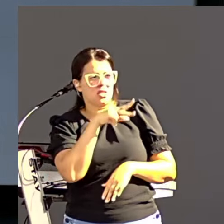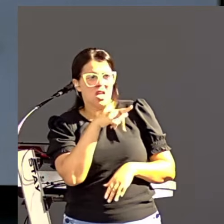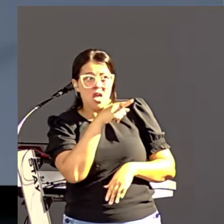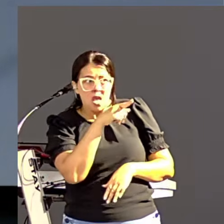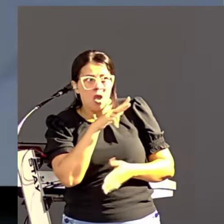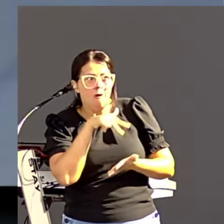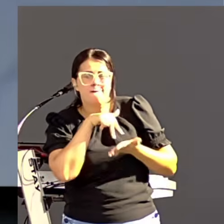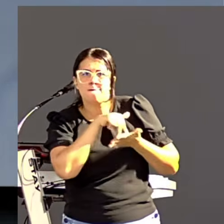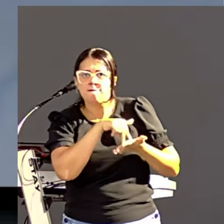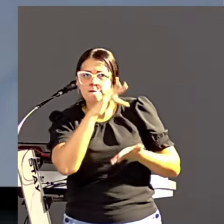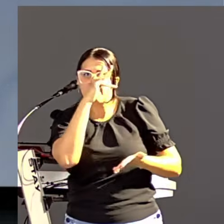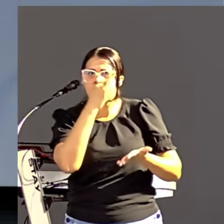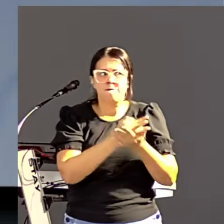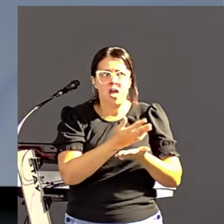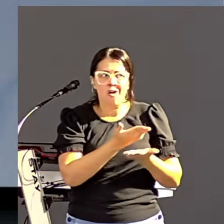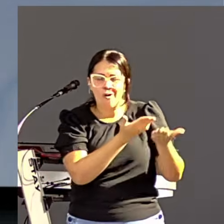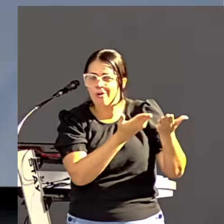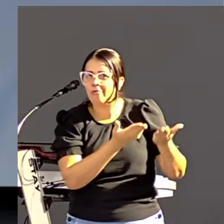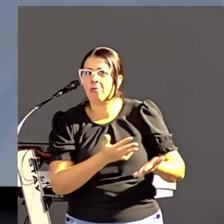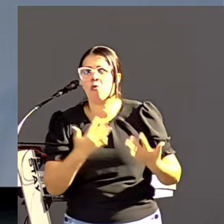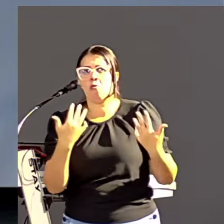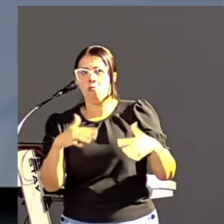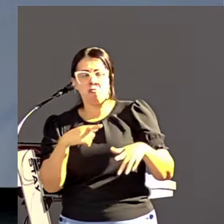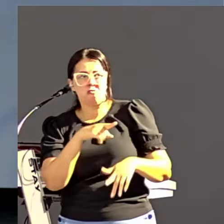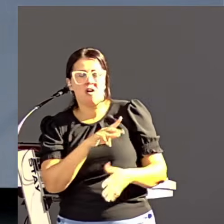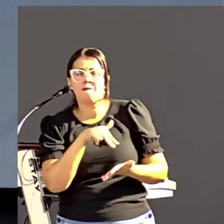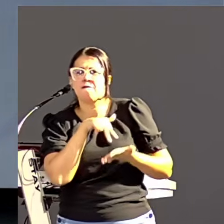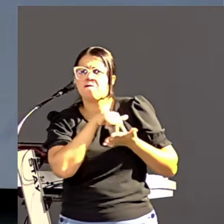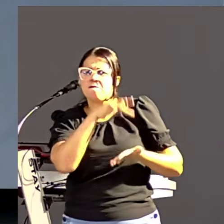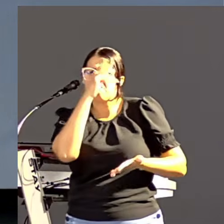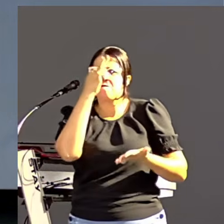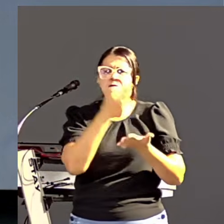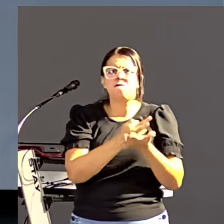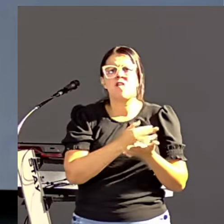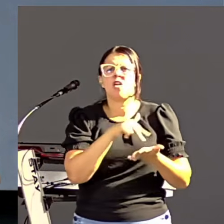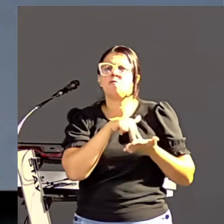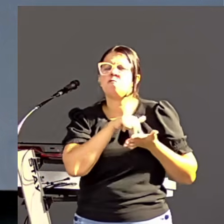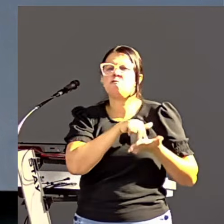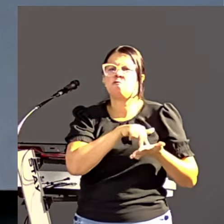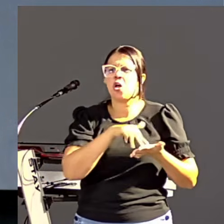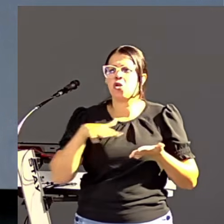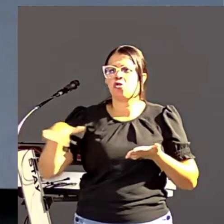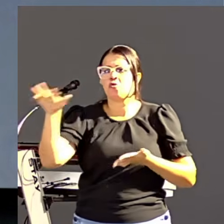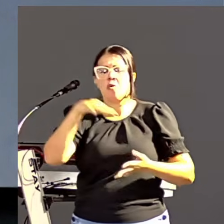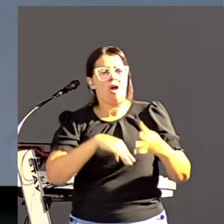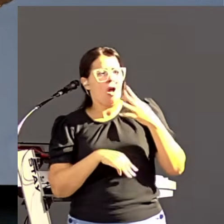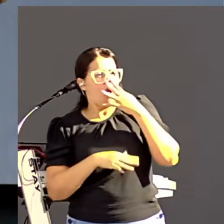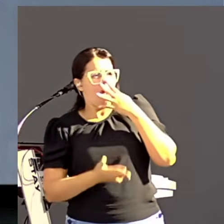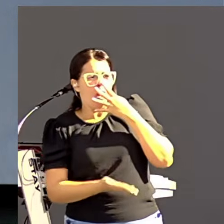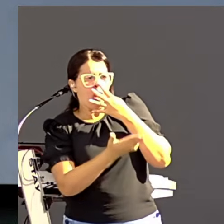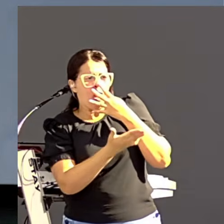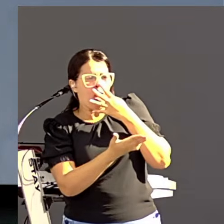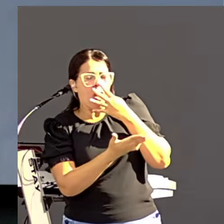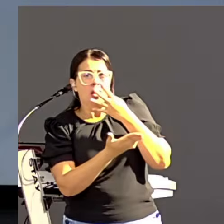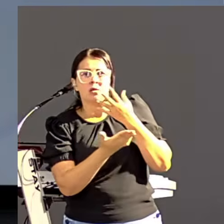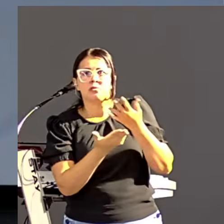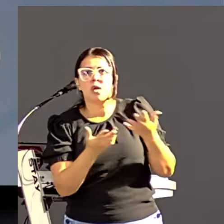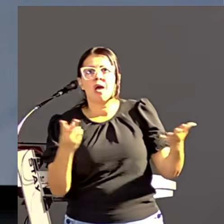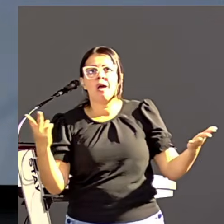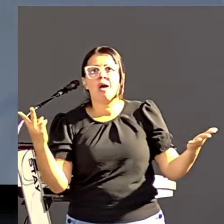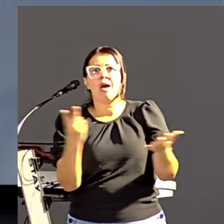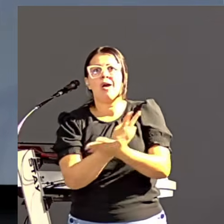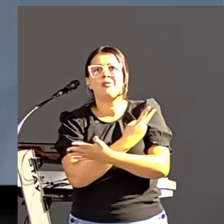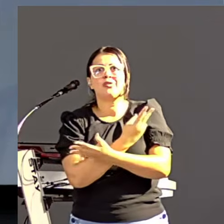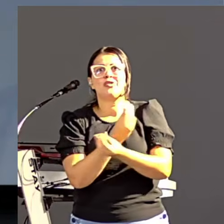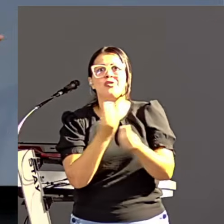fé? Você conhece fulano? Era uma pessoa que tinha uma fé que todo mundo admirava. De repente, essa